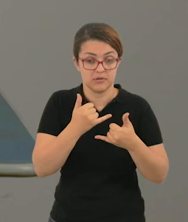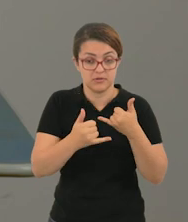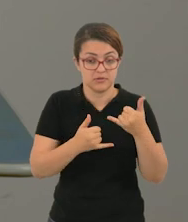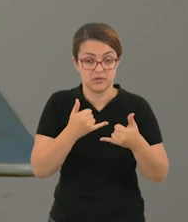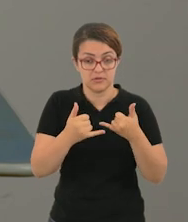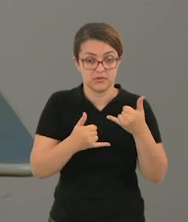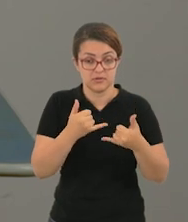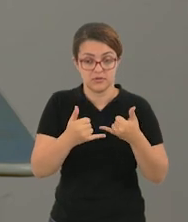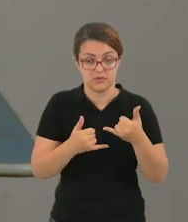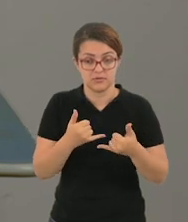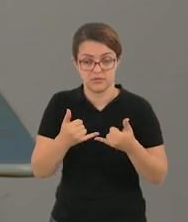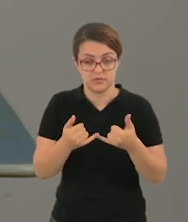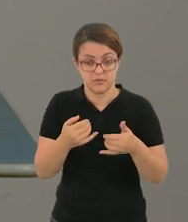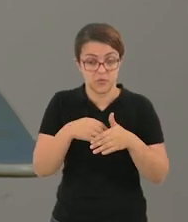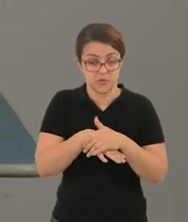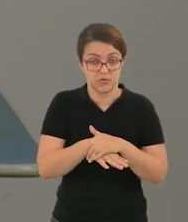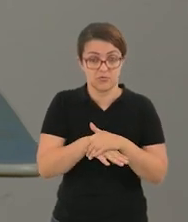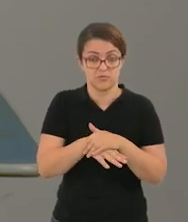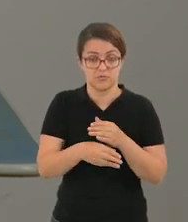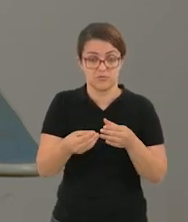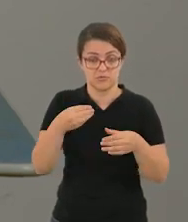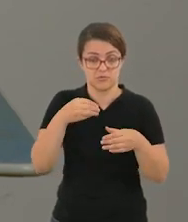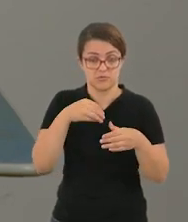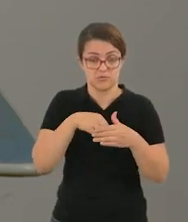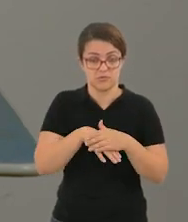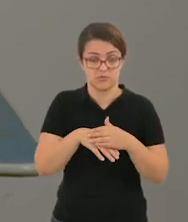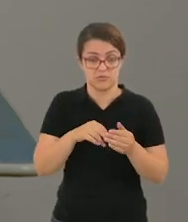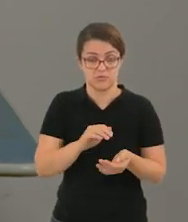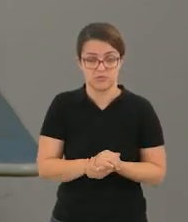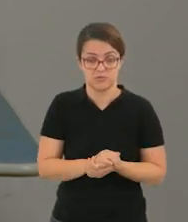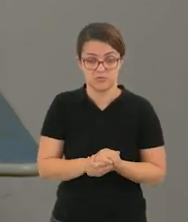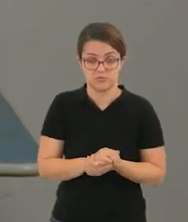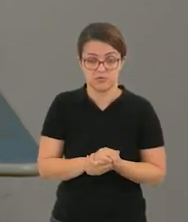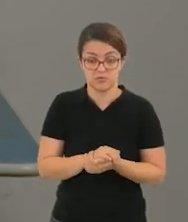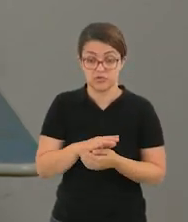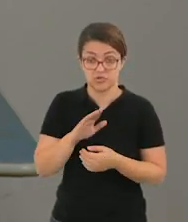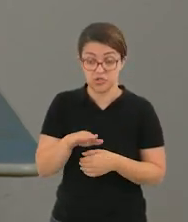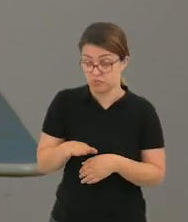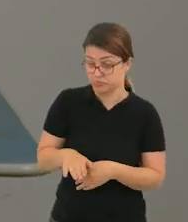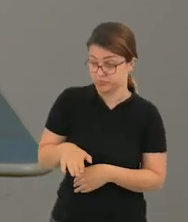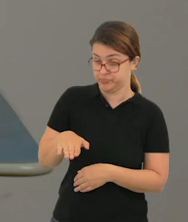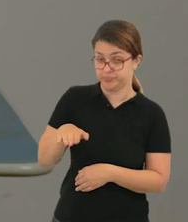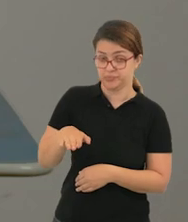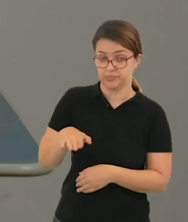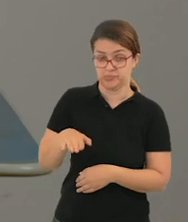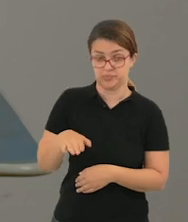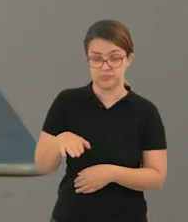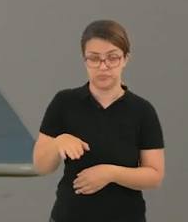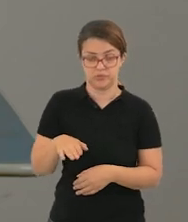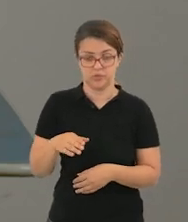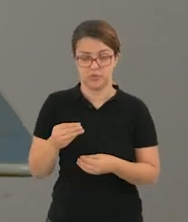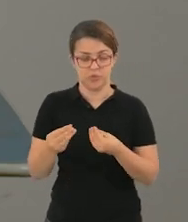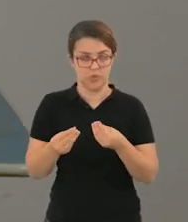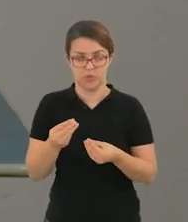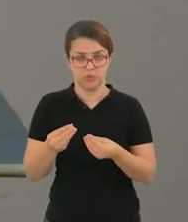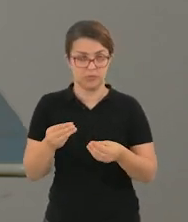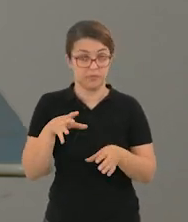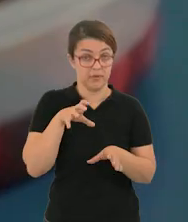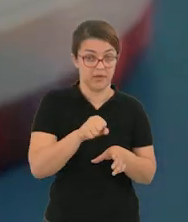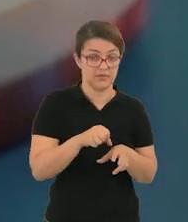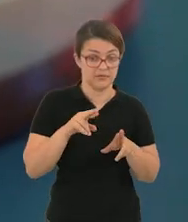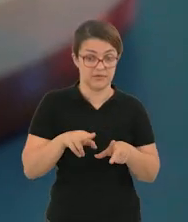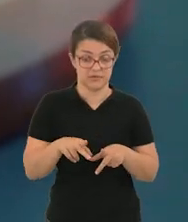que eles esconderam dentro da gelatina. Os maiorzinhos, você pode até deixar que eles peguem de outra maneira. Então, eles vão